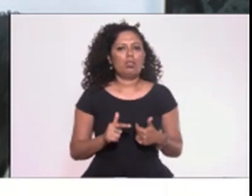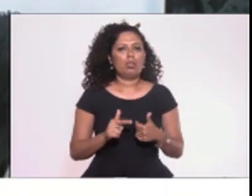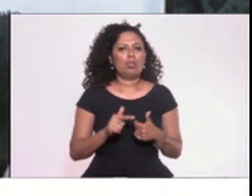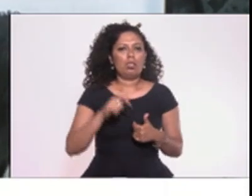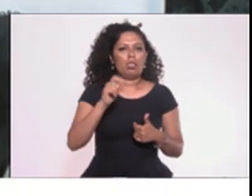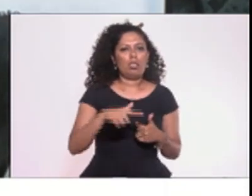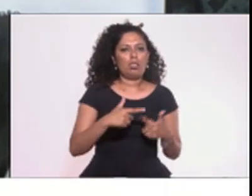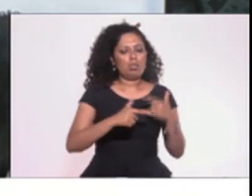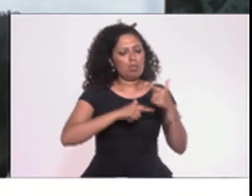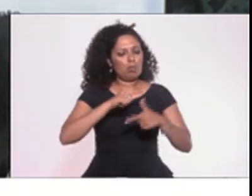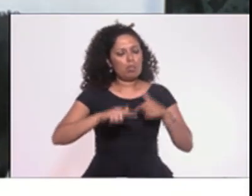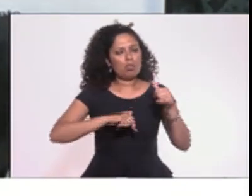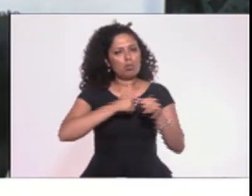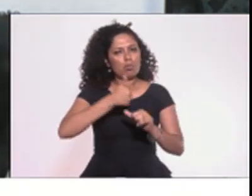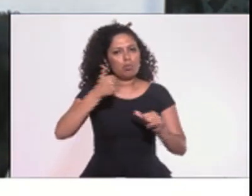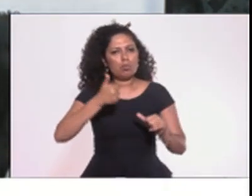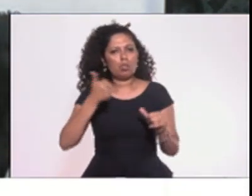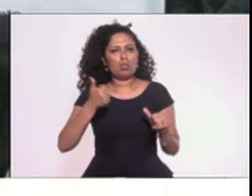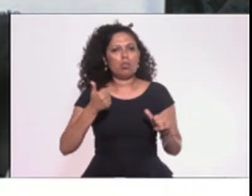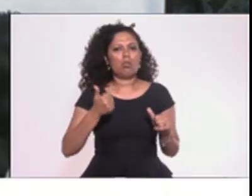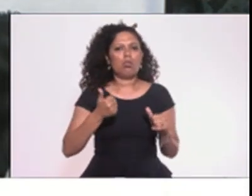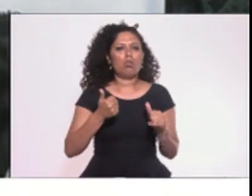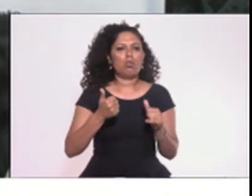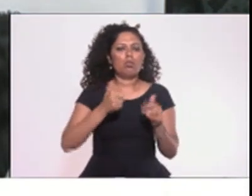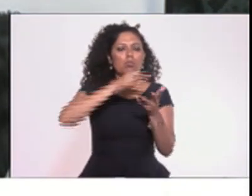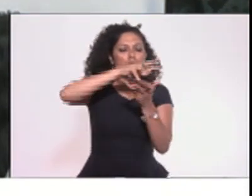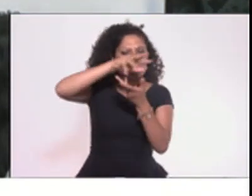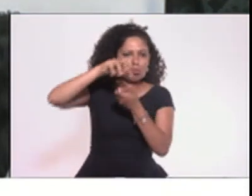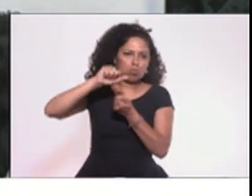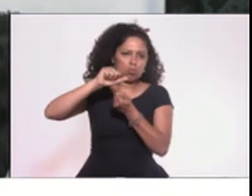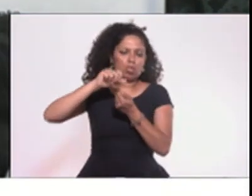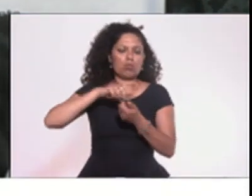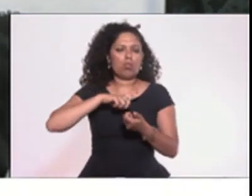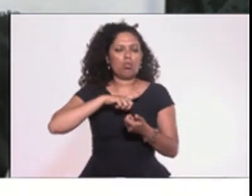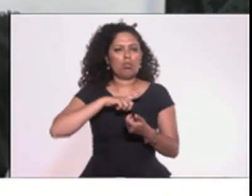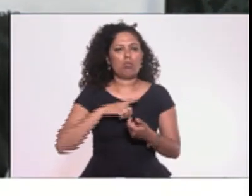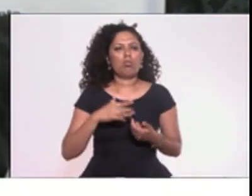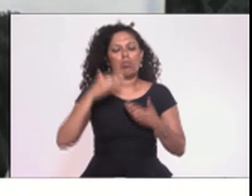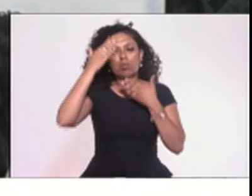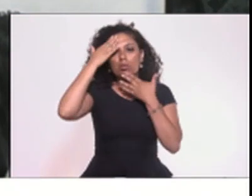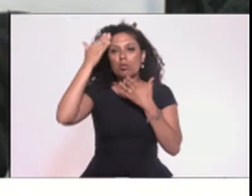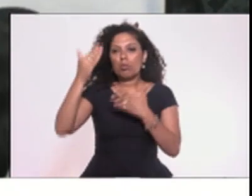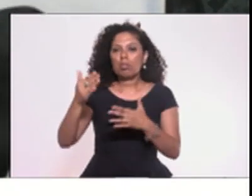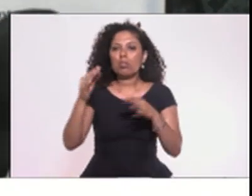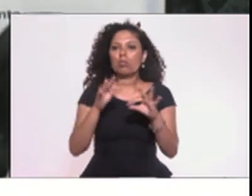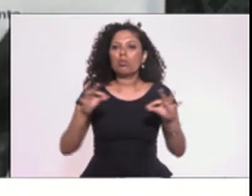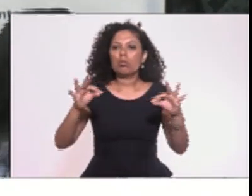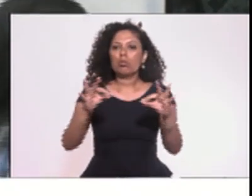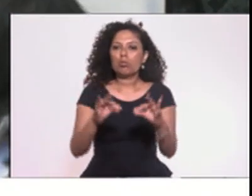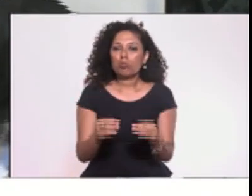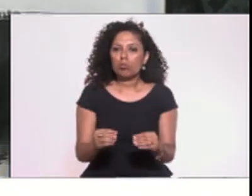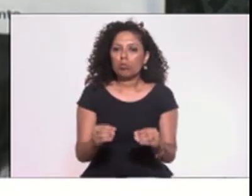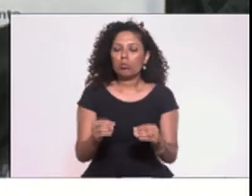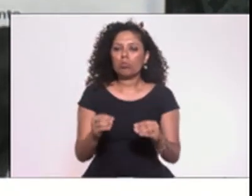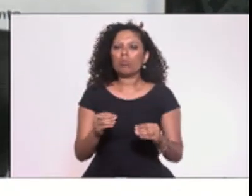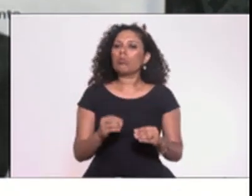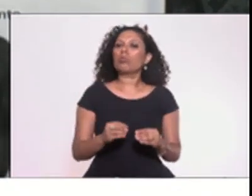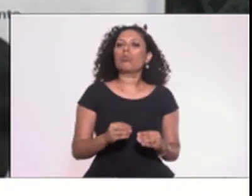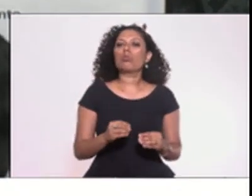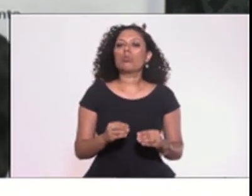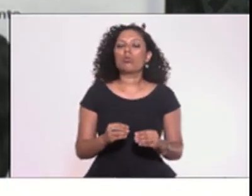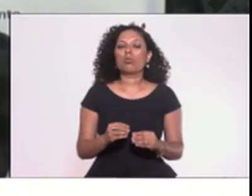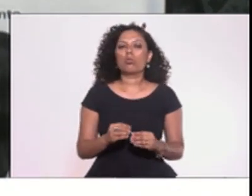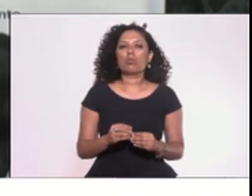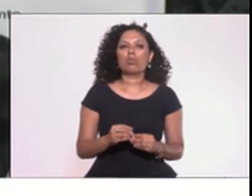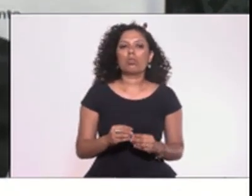mais inovadora e muito mais sustentável. Ok? Eu agradeço a vocês, esses momentos aqui